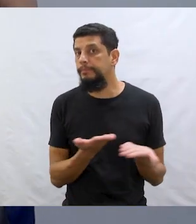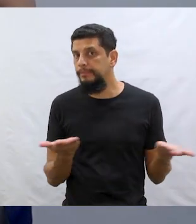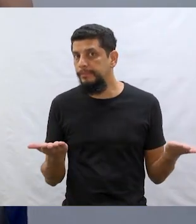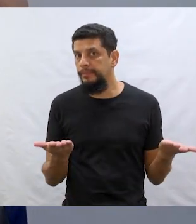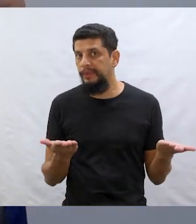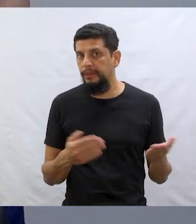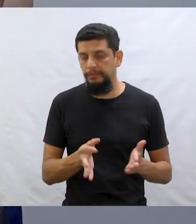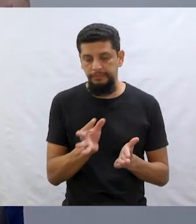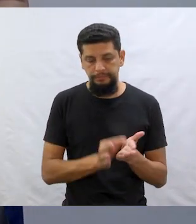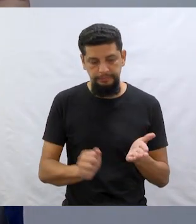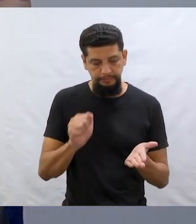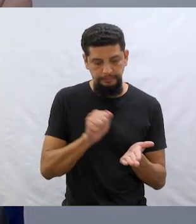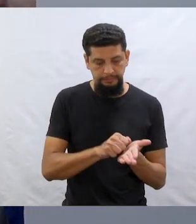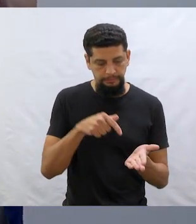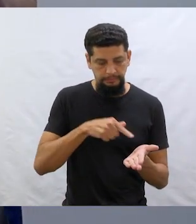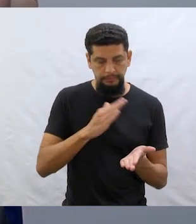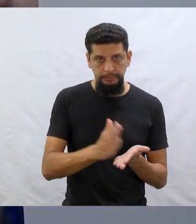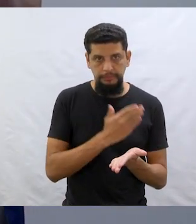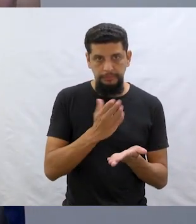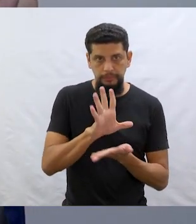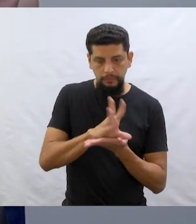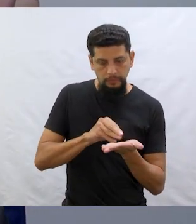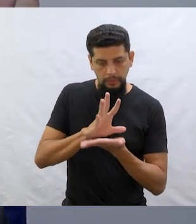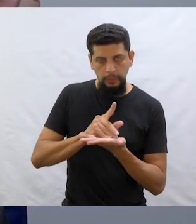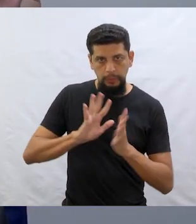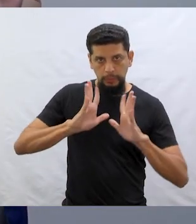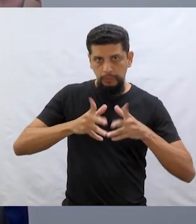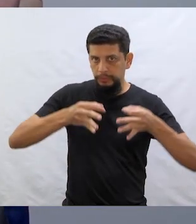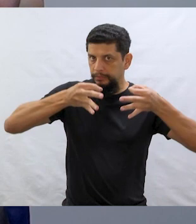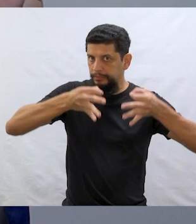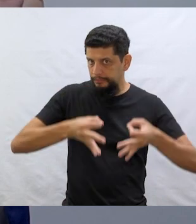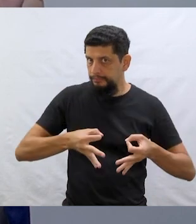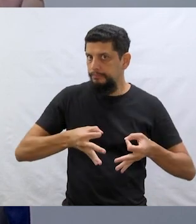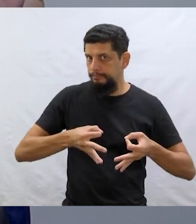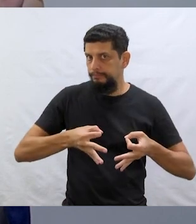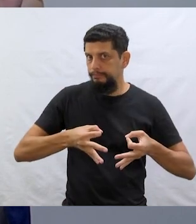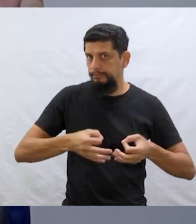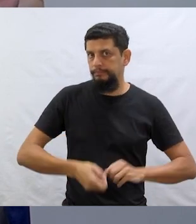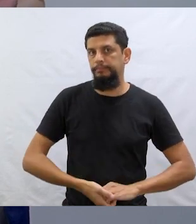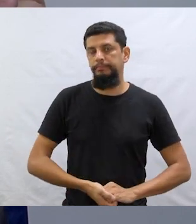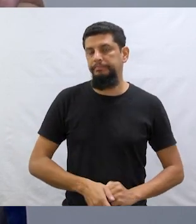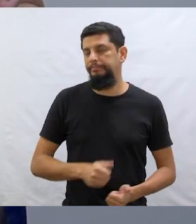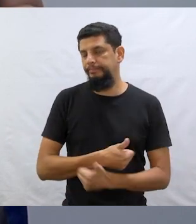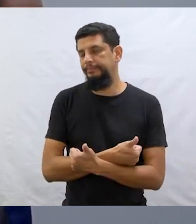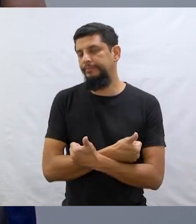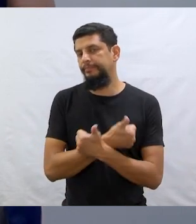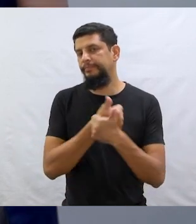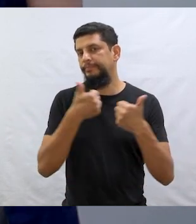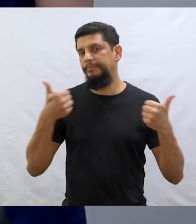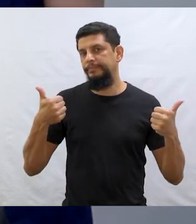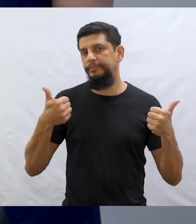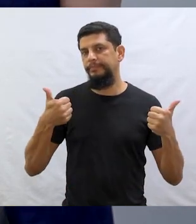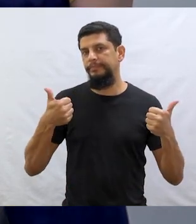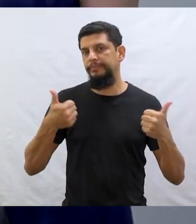Aí, registraram, copiaram tudo bonitinho, tudo certo? Muito bem!